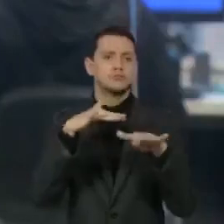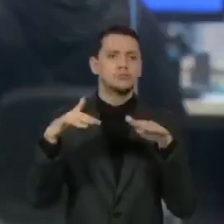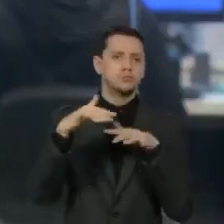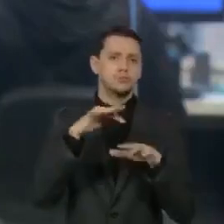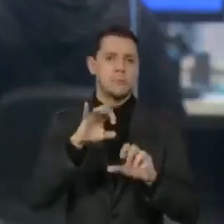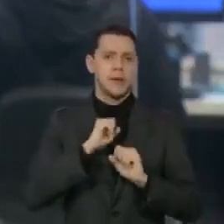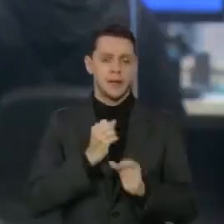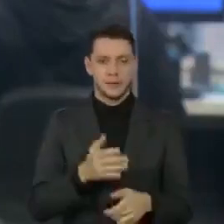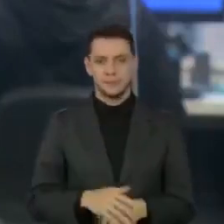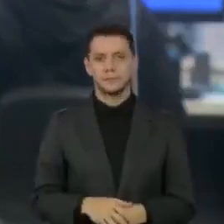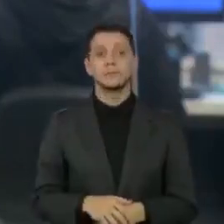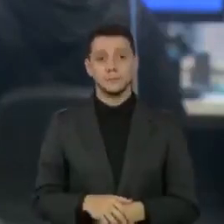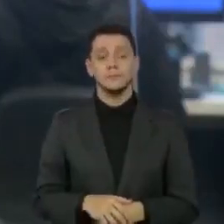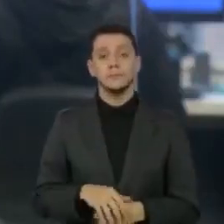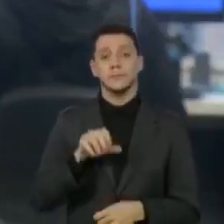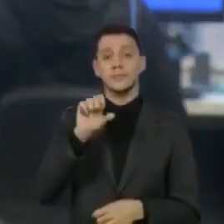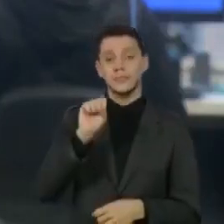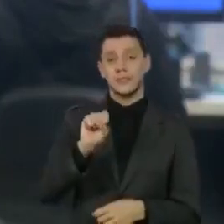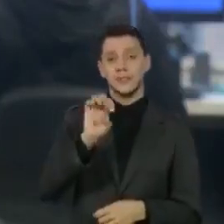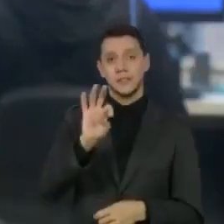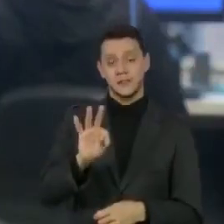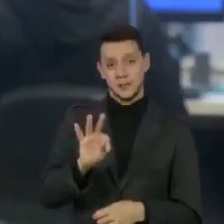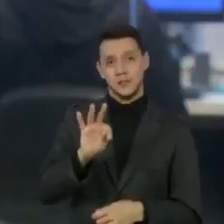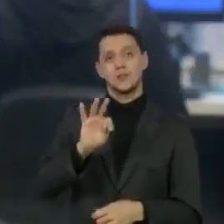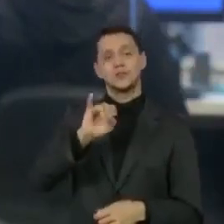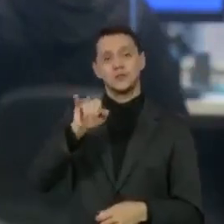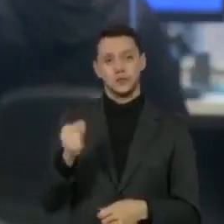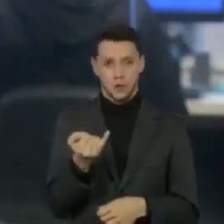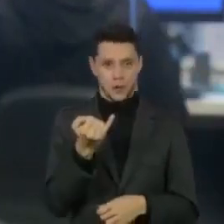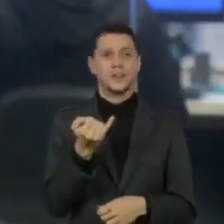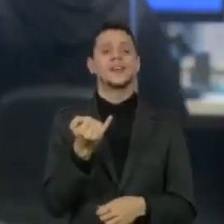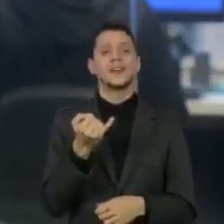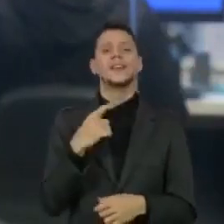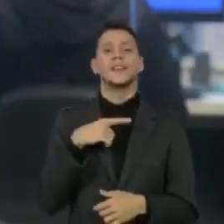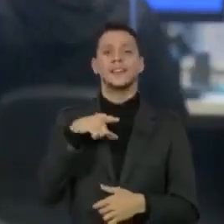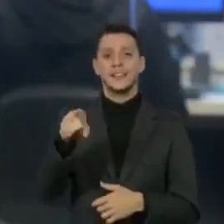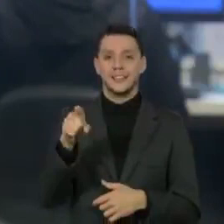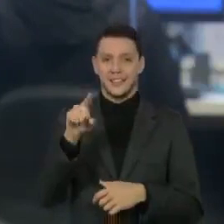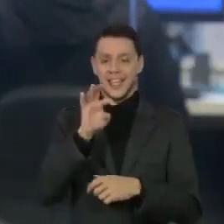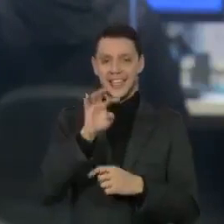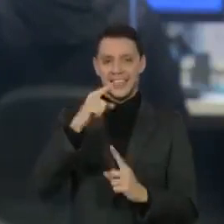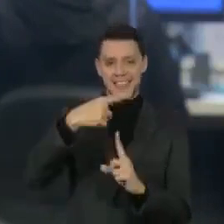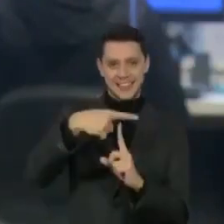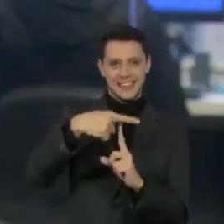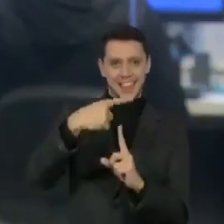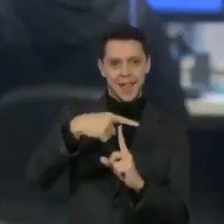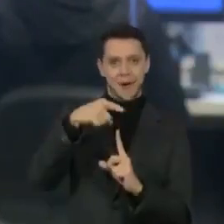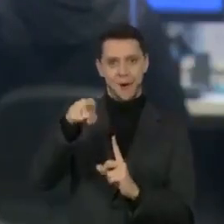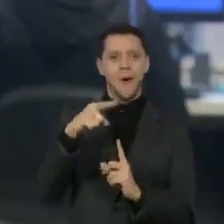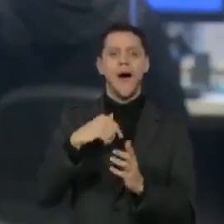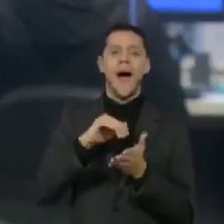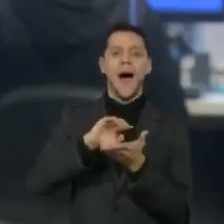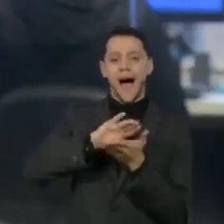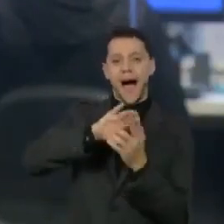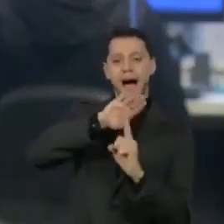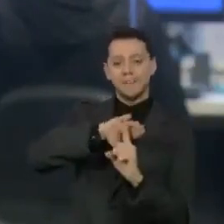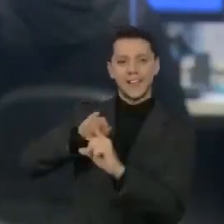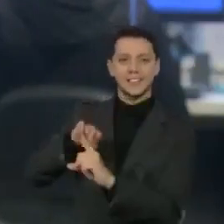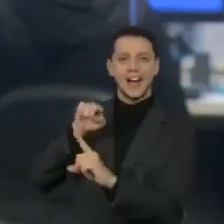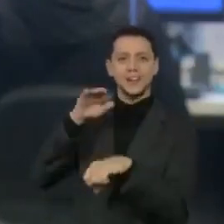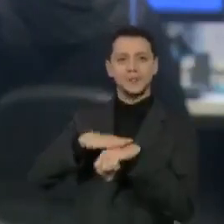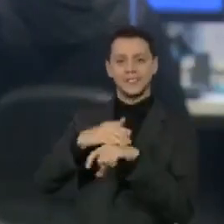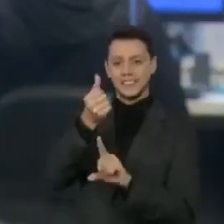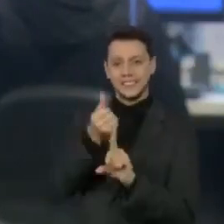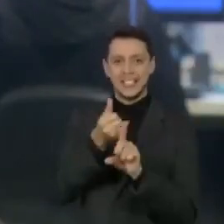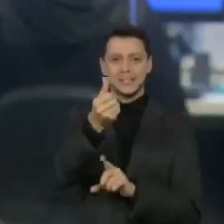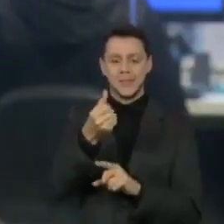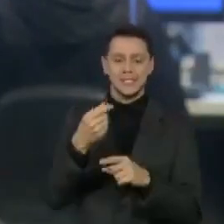e o Superior Tribunal de Justiça afastou governador do Tocantins Mauro carlesse por seis meses ele é suspeito de